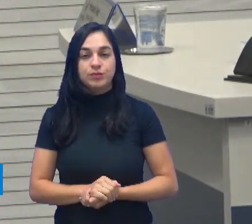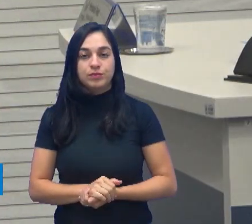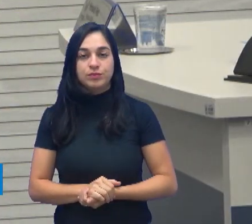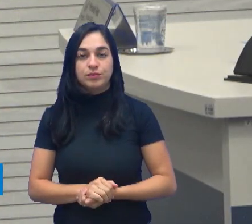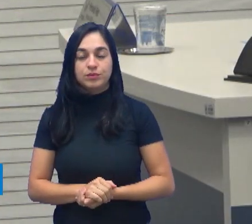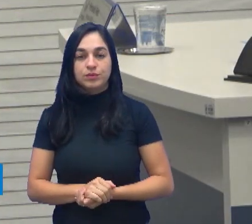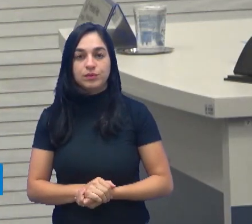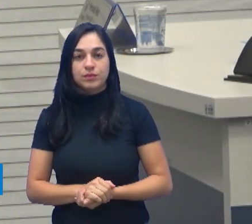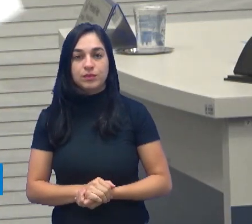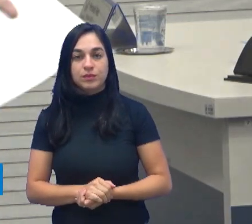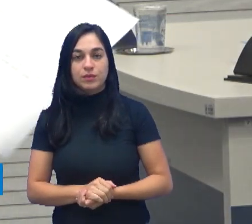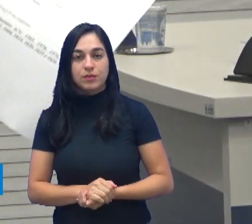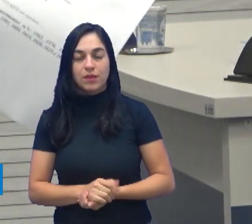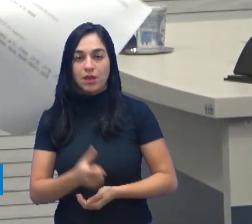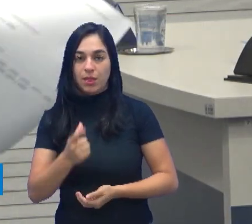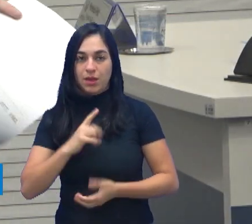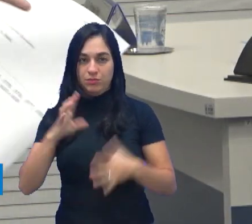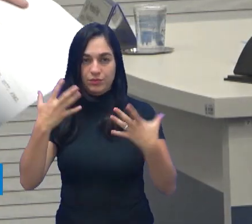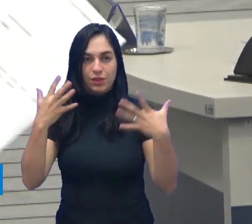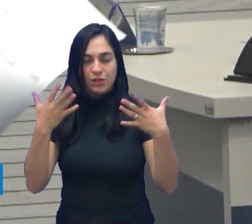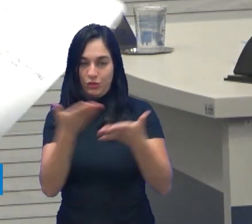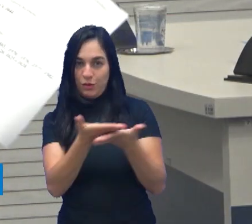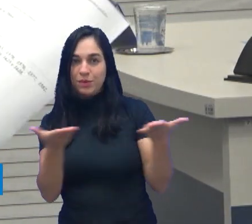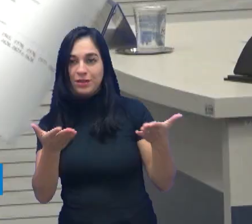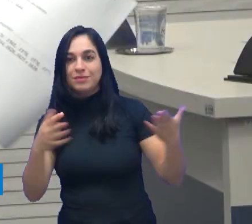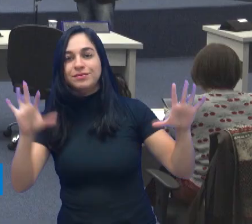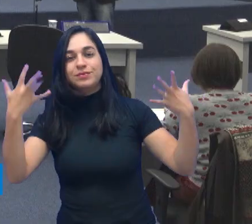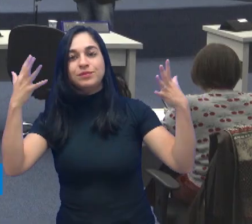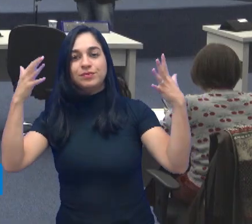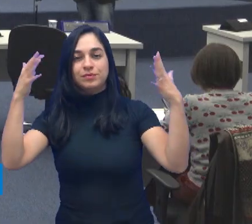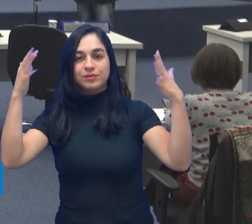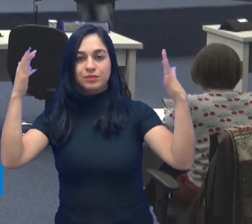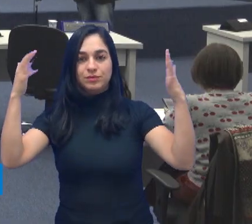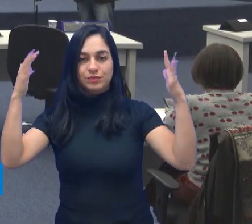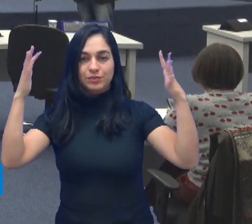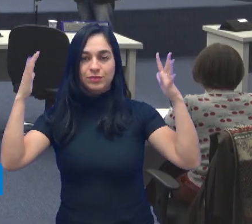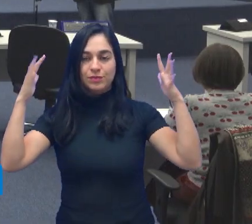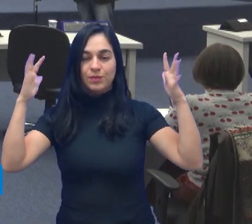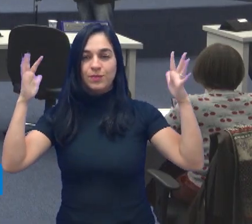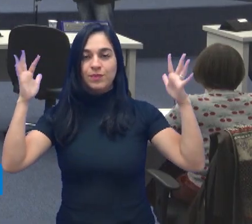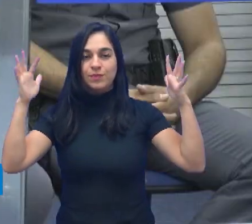Bater uma salva de palmas? Vamos fazer uma salva de palmas então para eles, né?